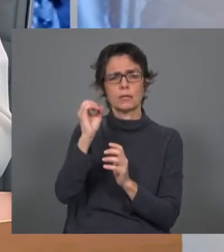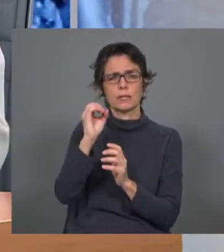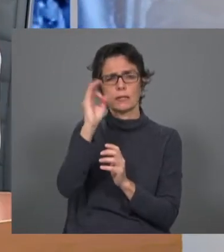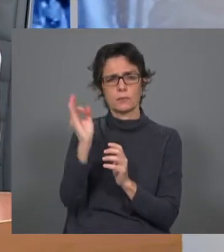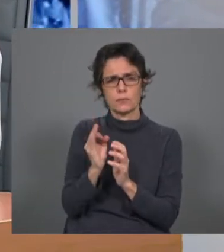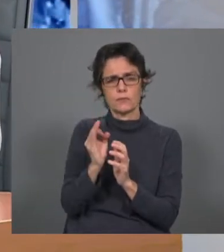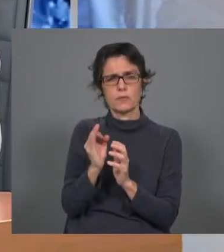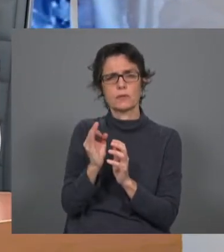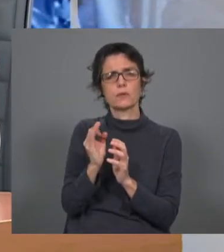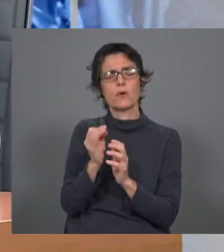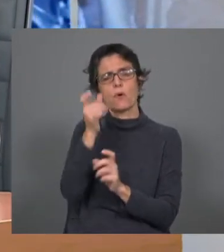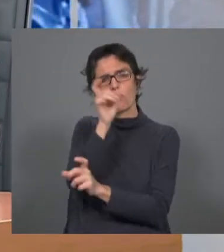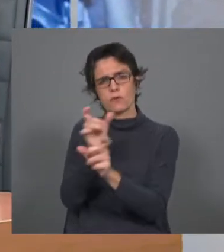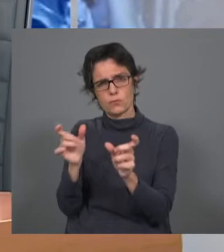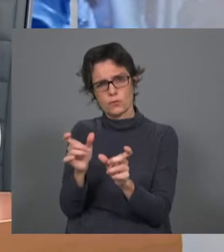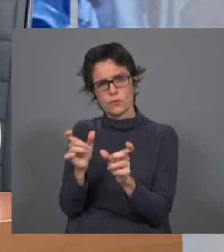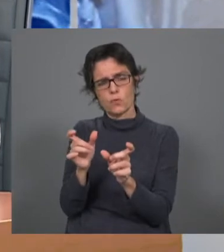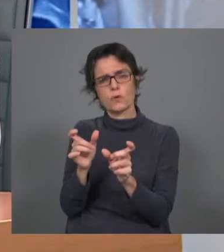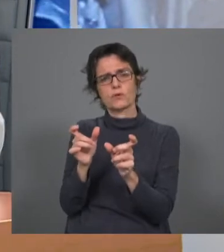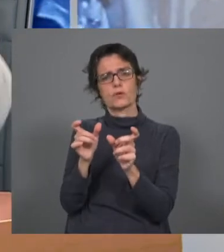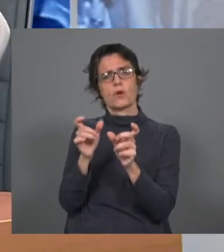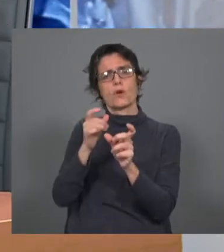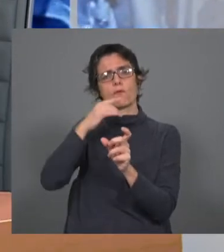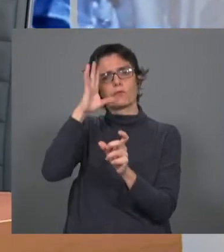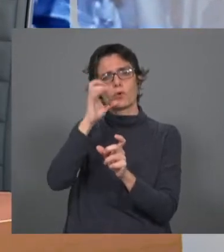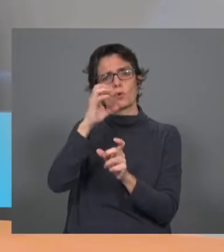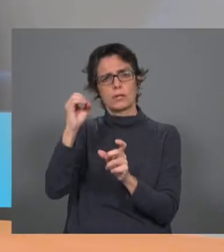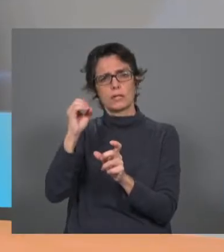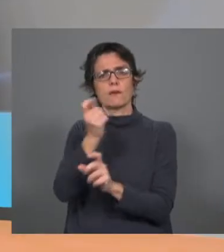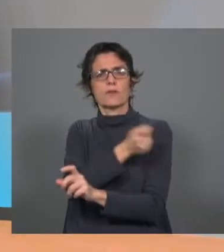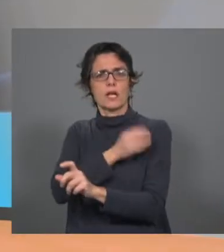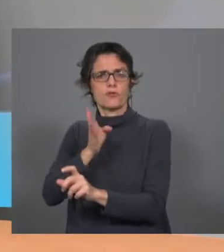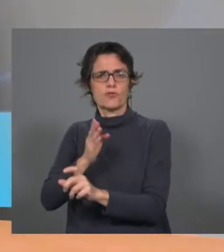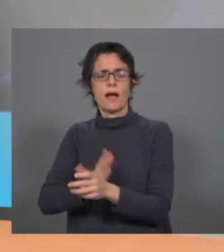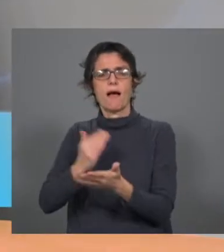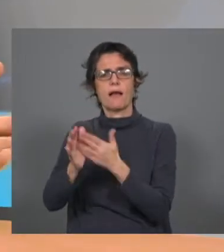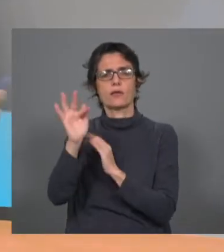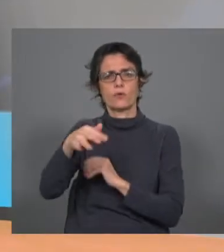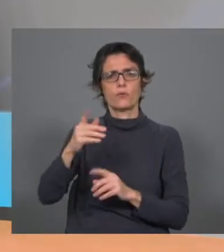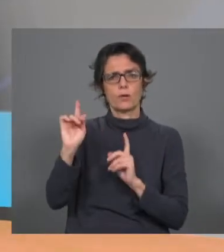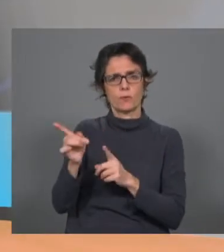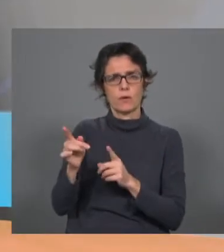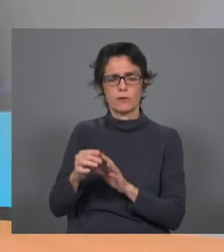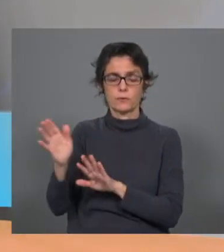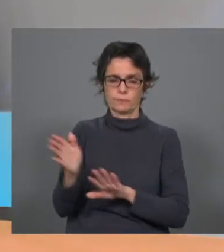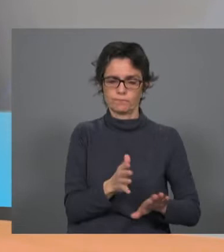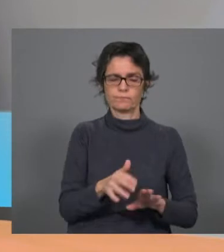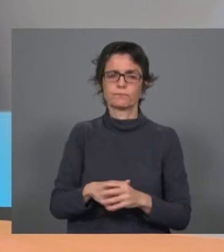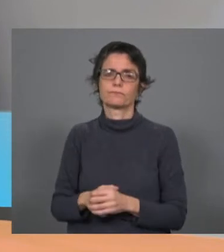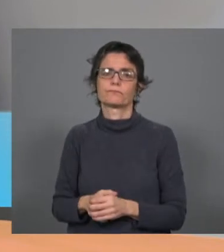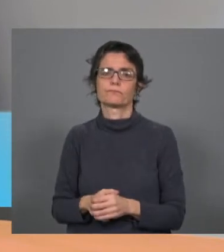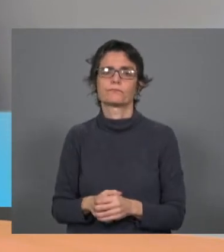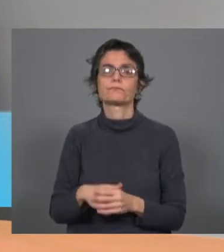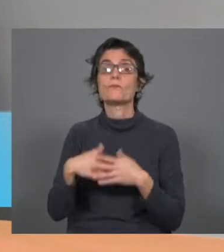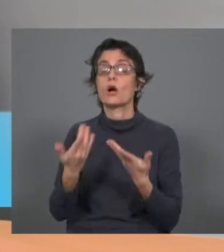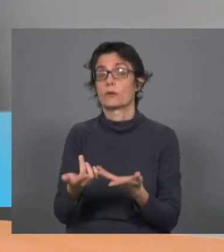estejam vacinadas até ao fim de março. Falamos aqui de uma corrida às vacinas em diferentes patamares, desde esta marcada por algum